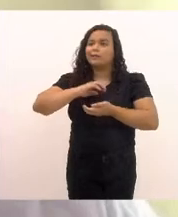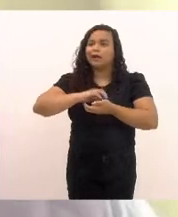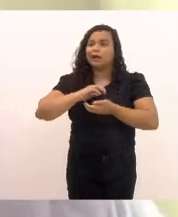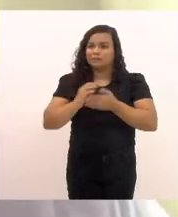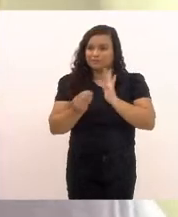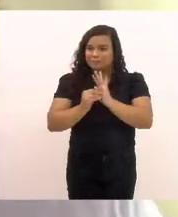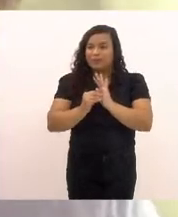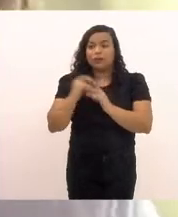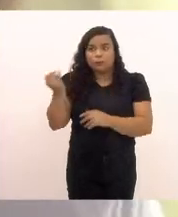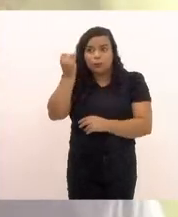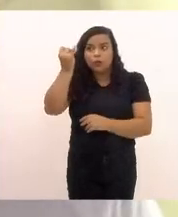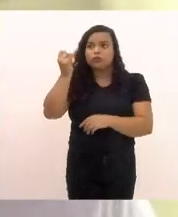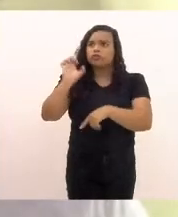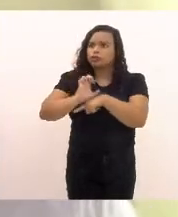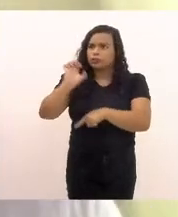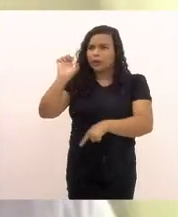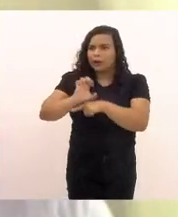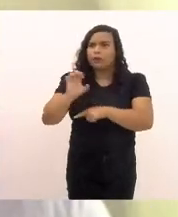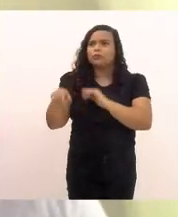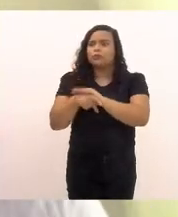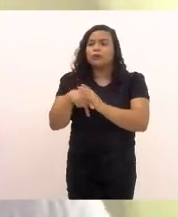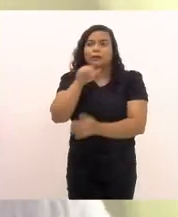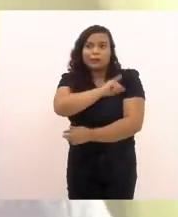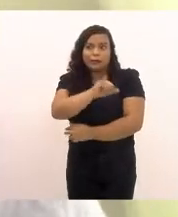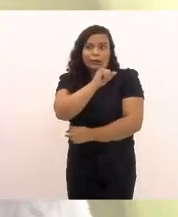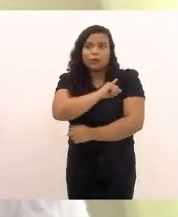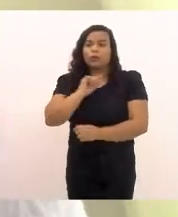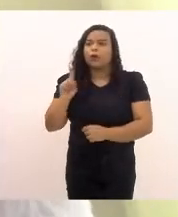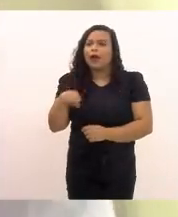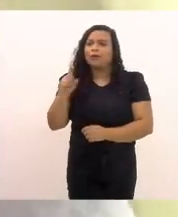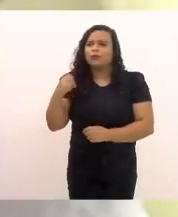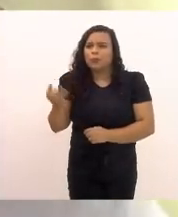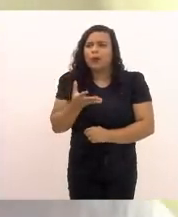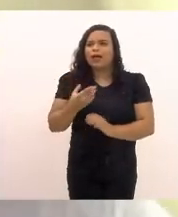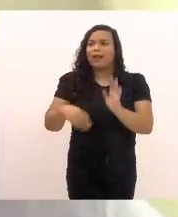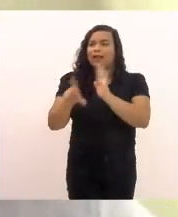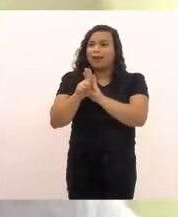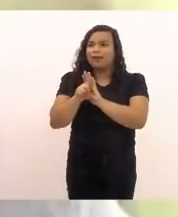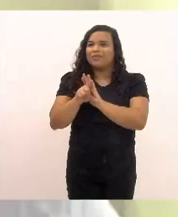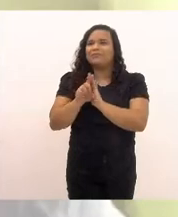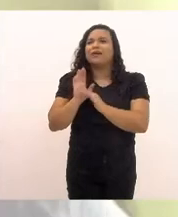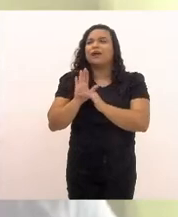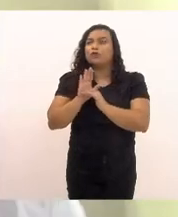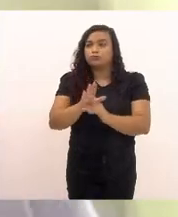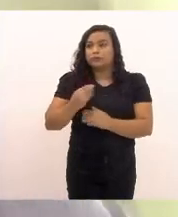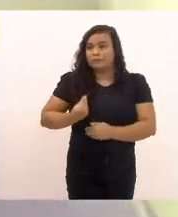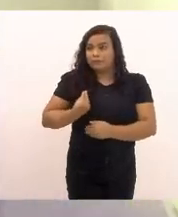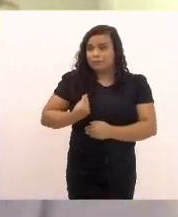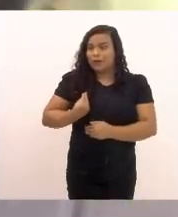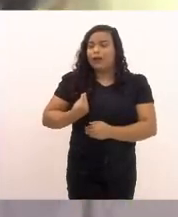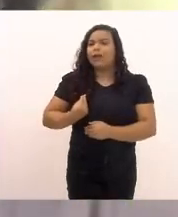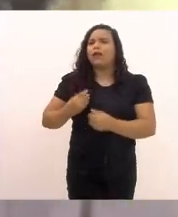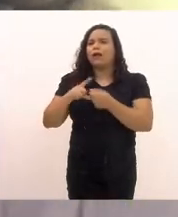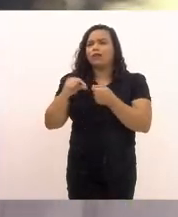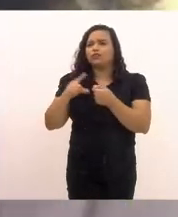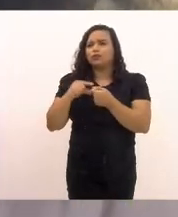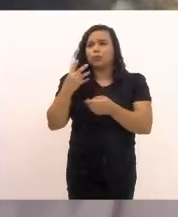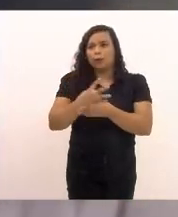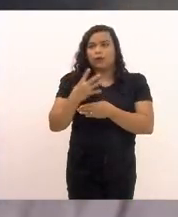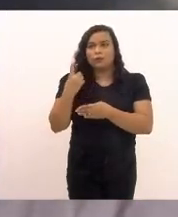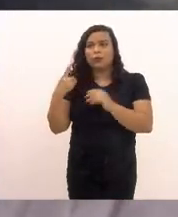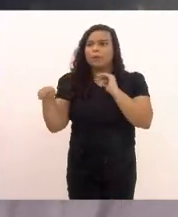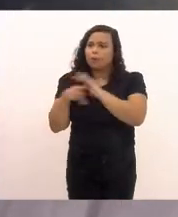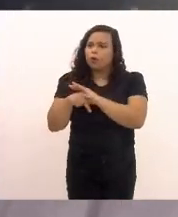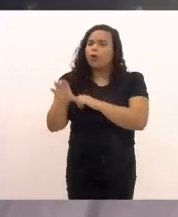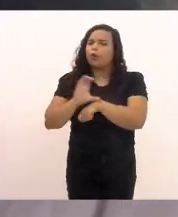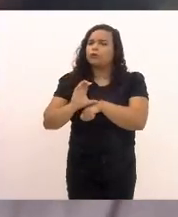Estado do Rio de Janeiro também atualize a sua legislação e faça valer o artigo 41 da nossa Constituição, que